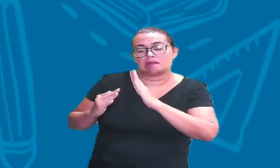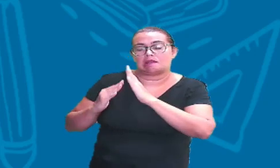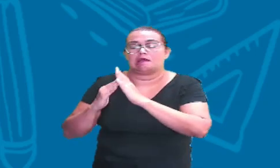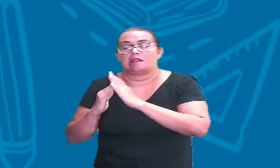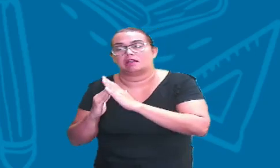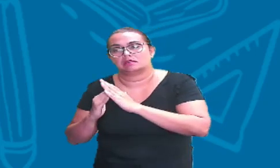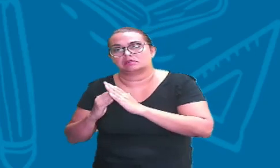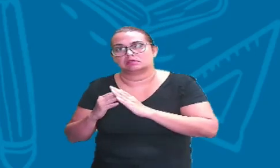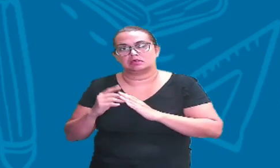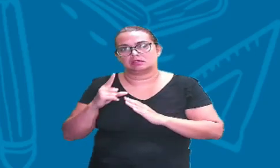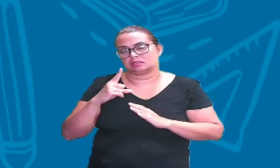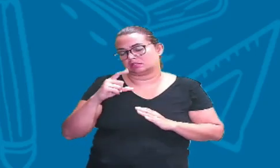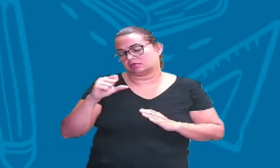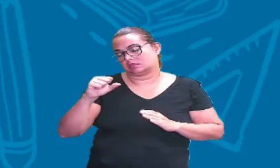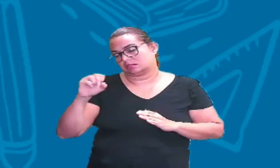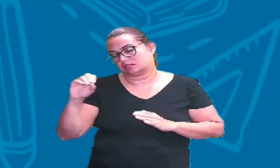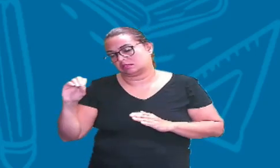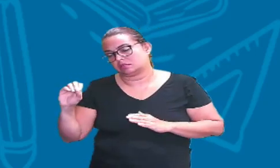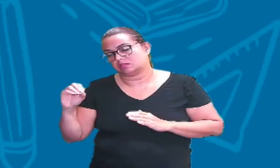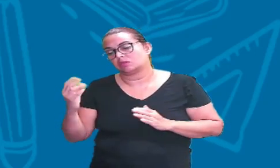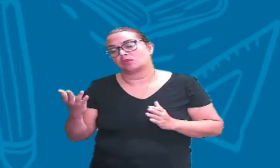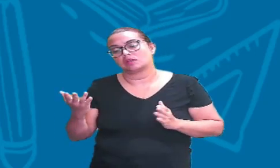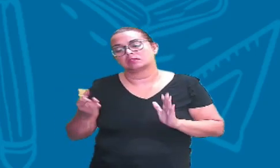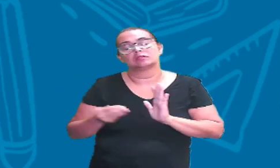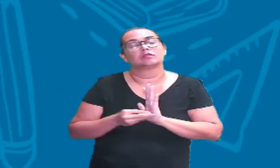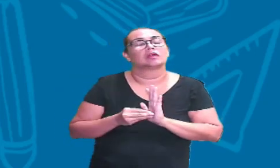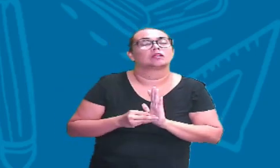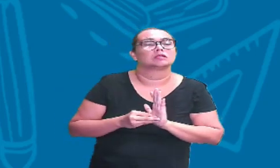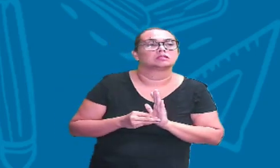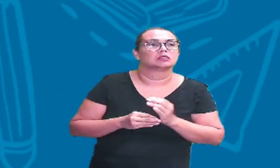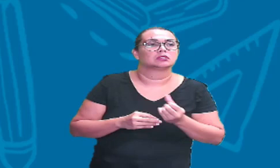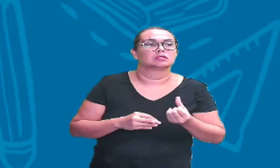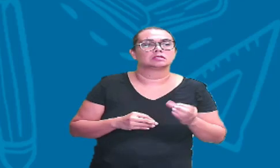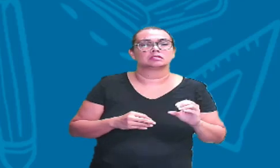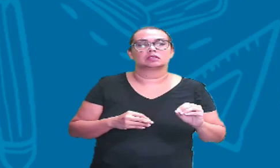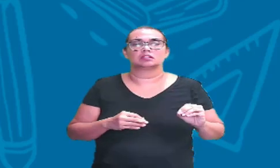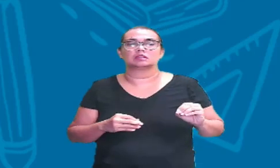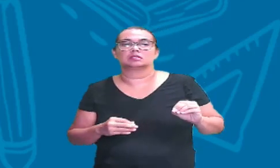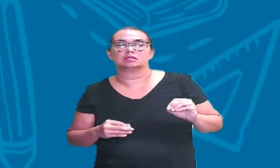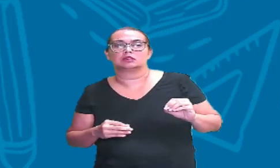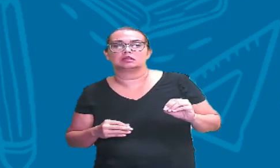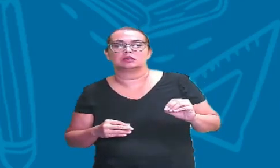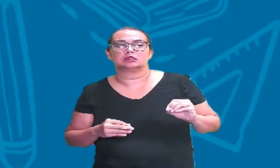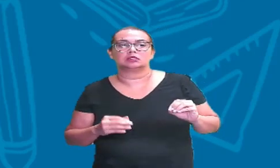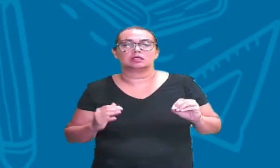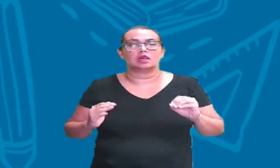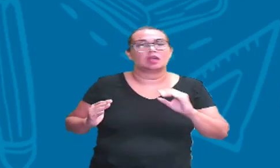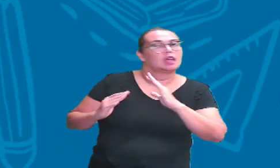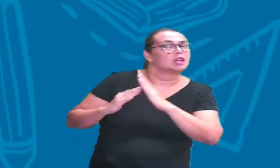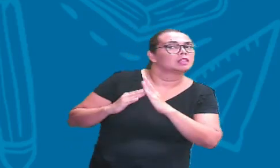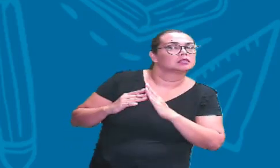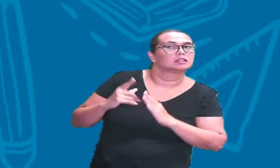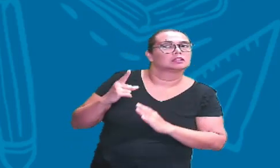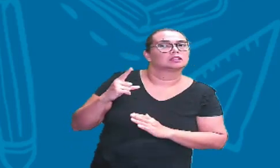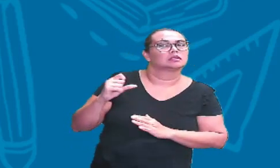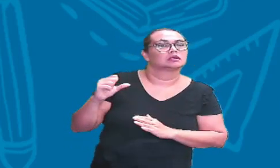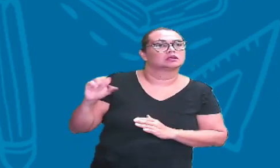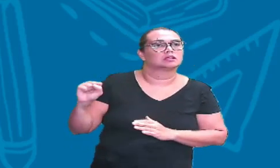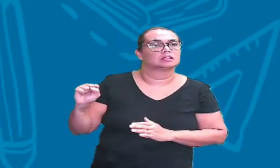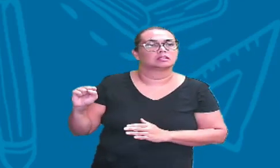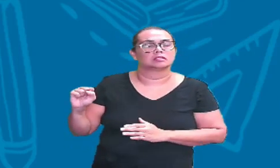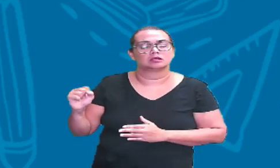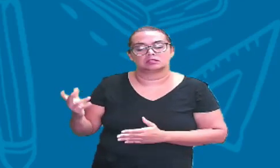em 180? Diz para mim, 60 para 180. Quanto falta?